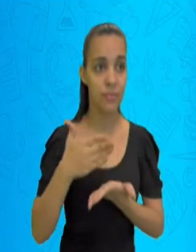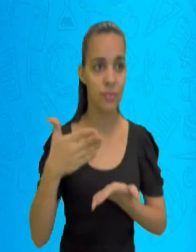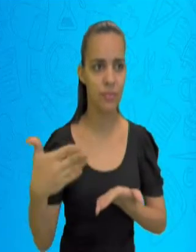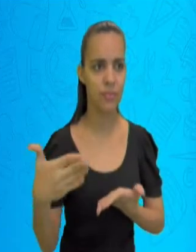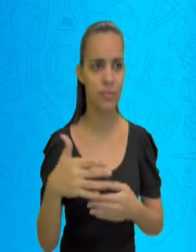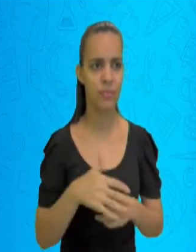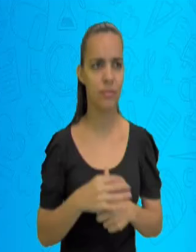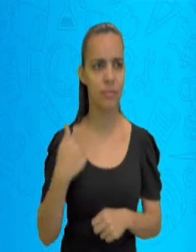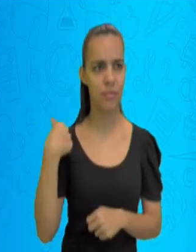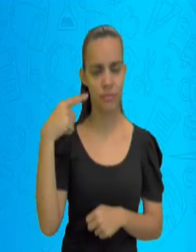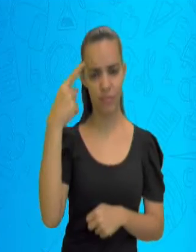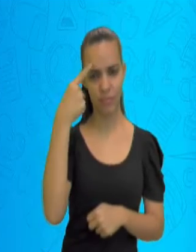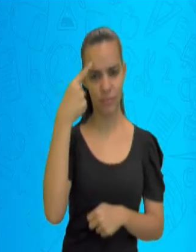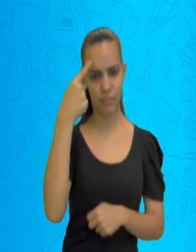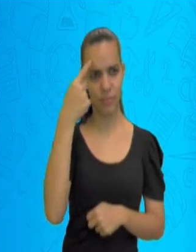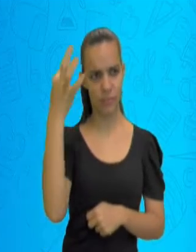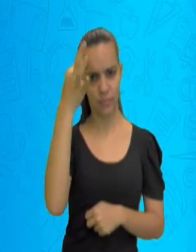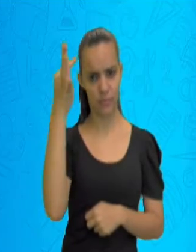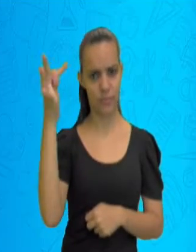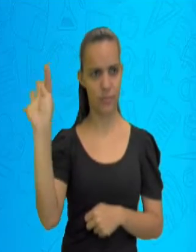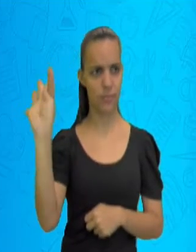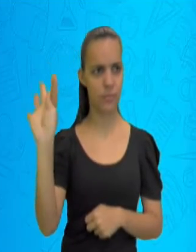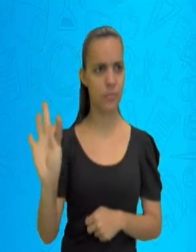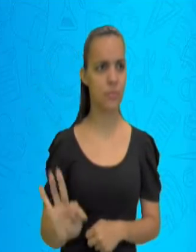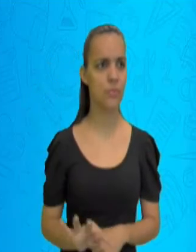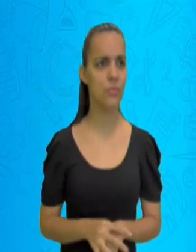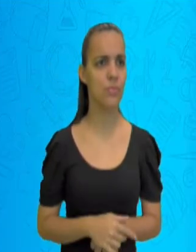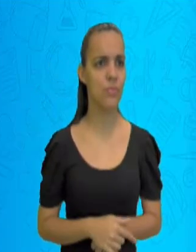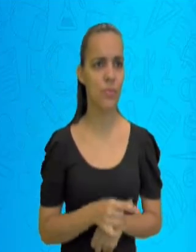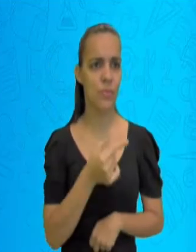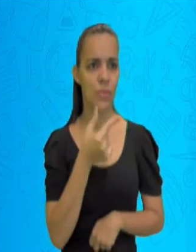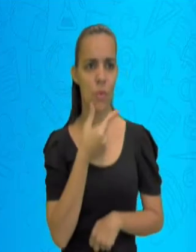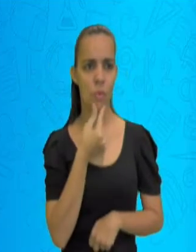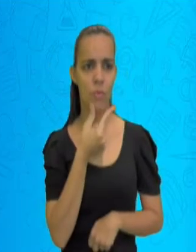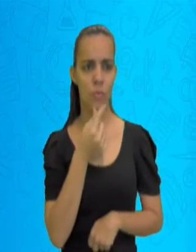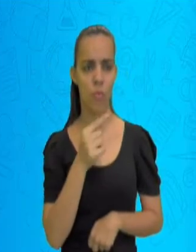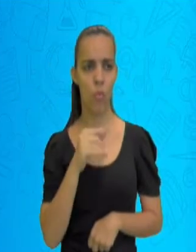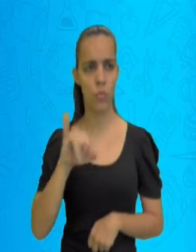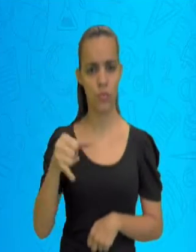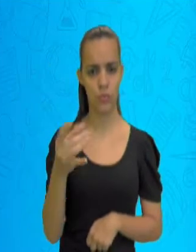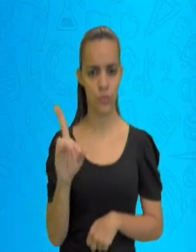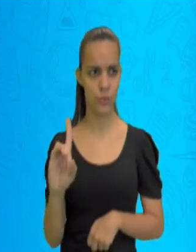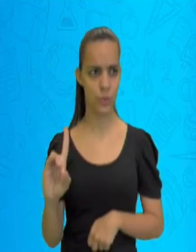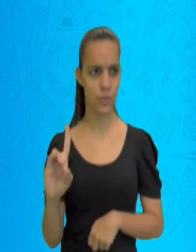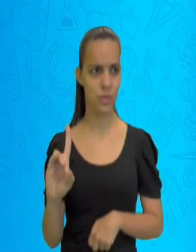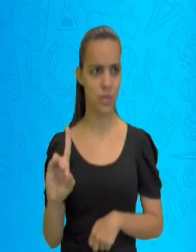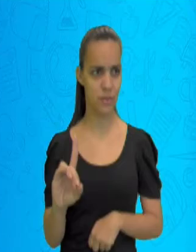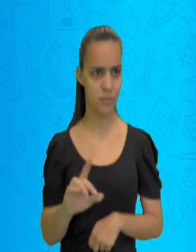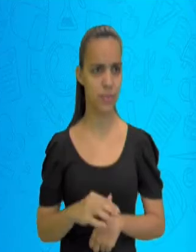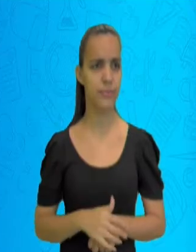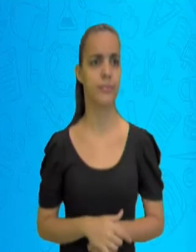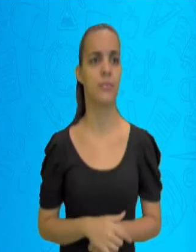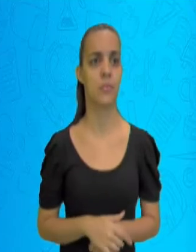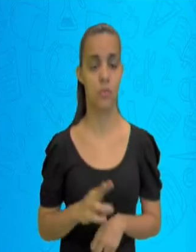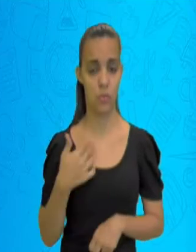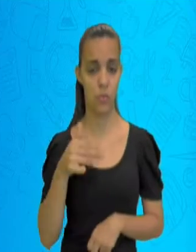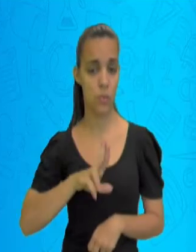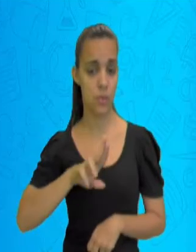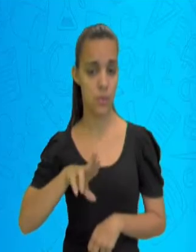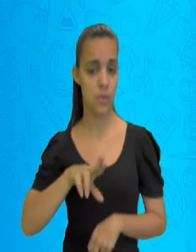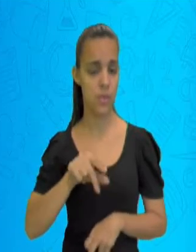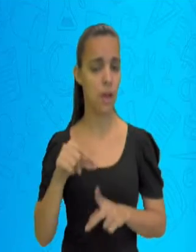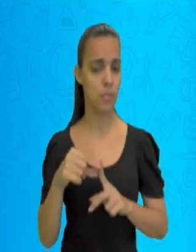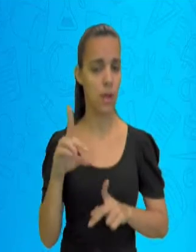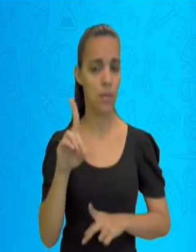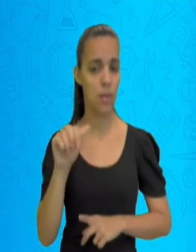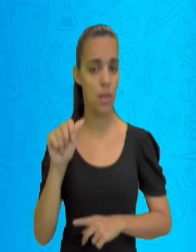dos pensamentos filosóficos, John Dalton, nós vamos falar Dalton, tá? Ele já será, a partir de